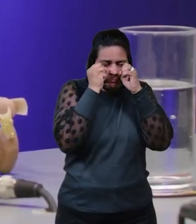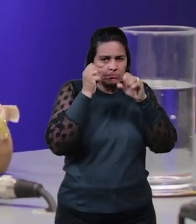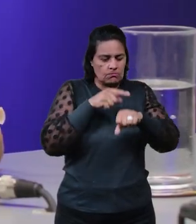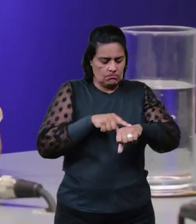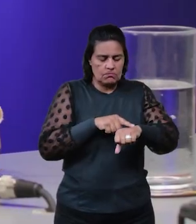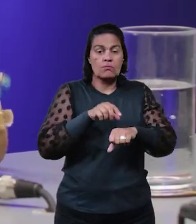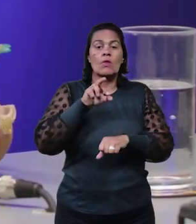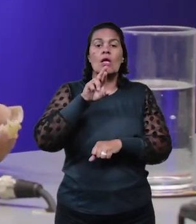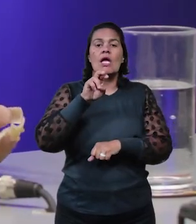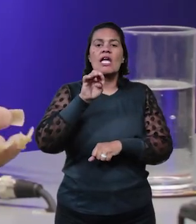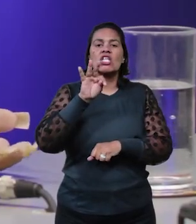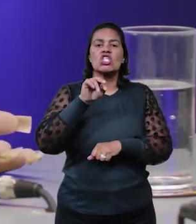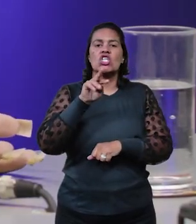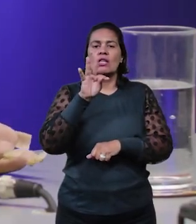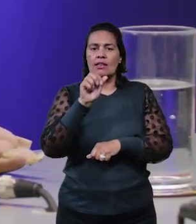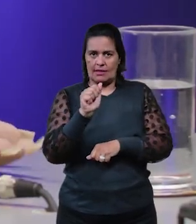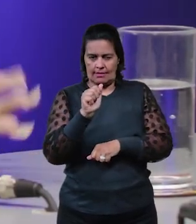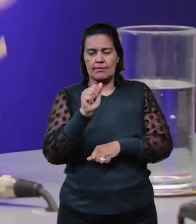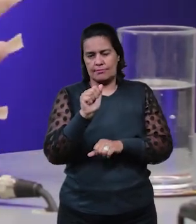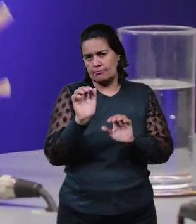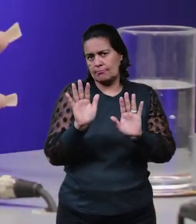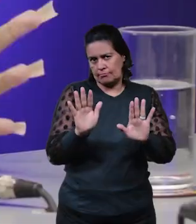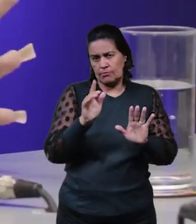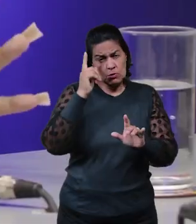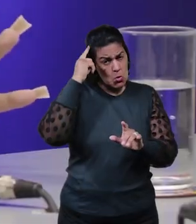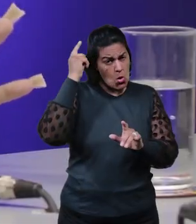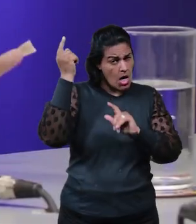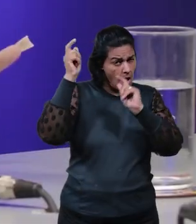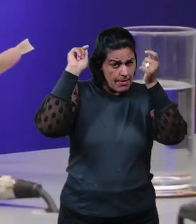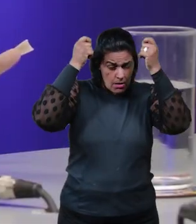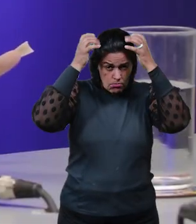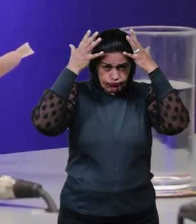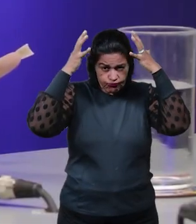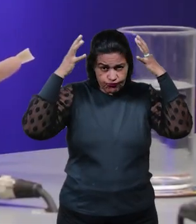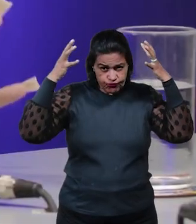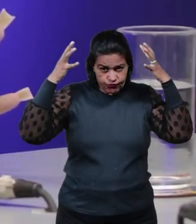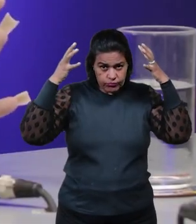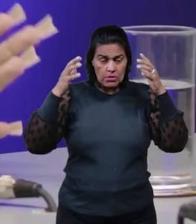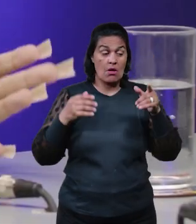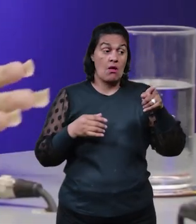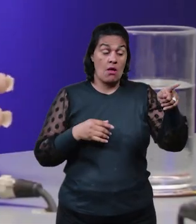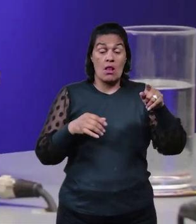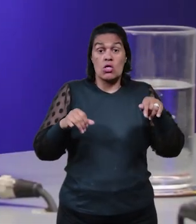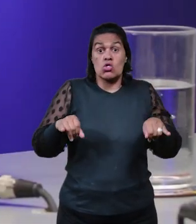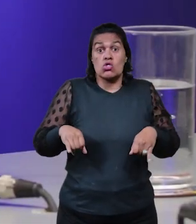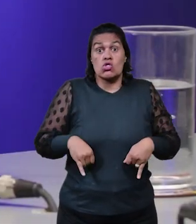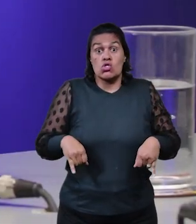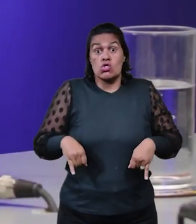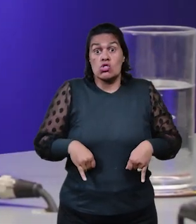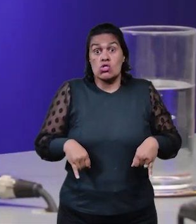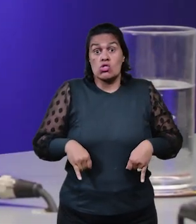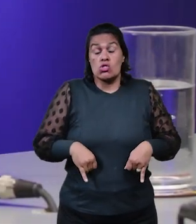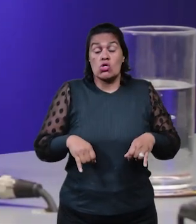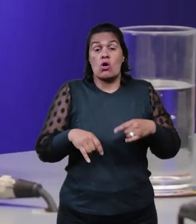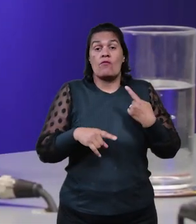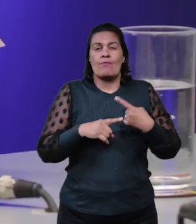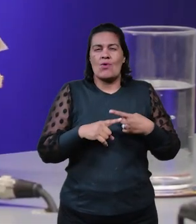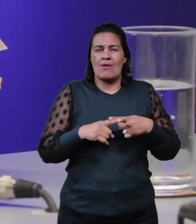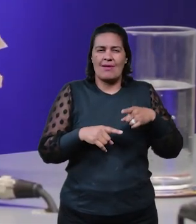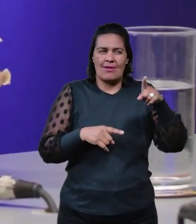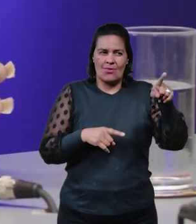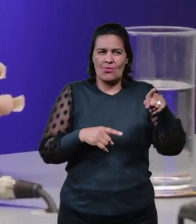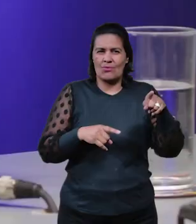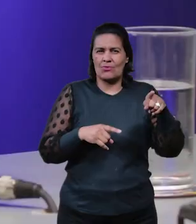com cabelos crespos na textura 4C, ali, bem crespo. E ela sofria um relacionamento que era